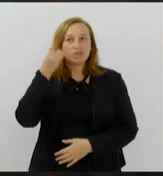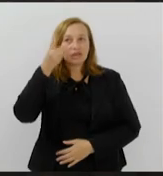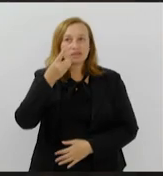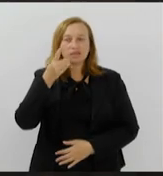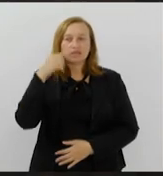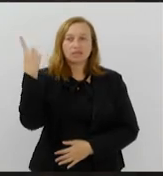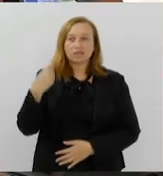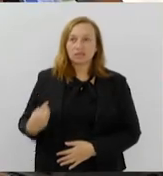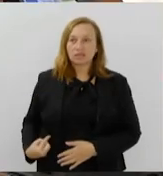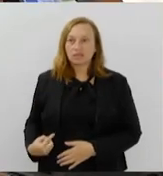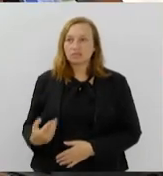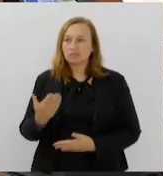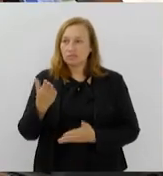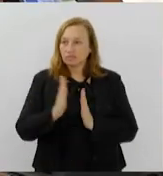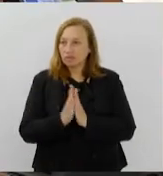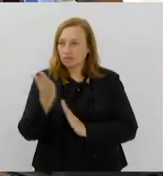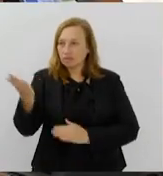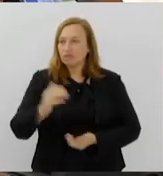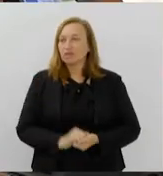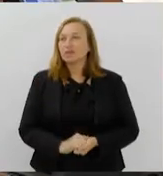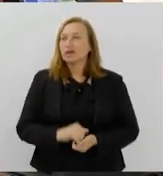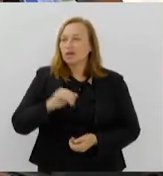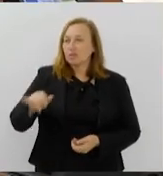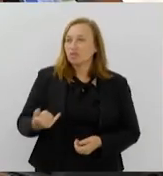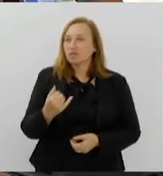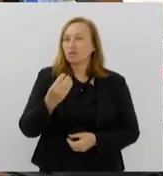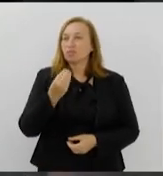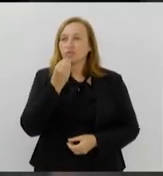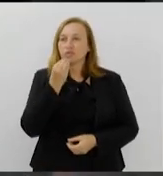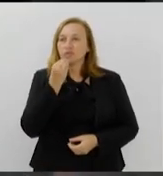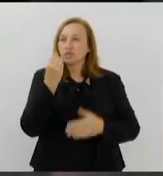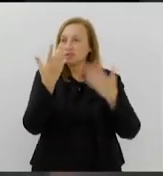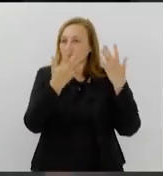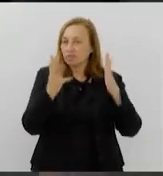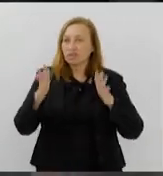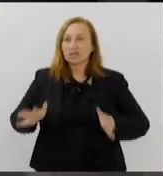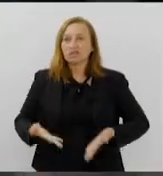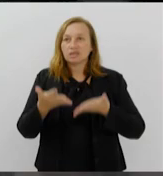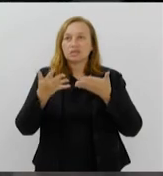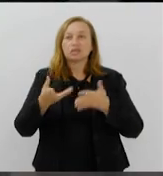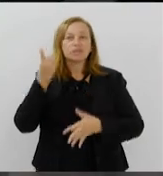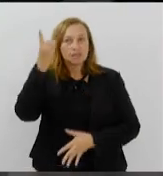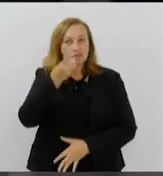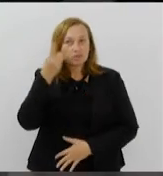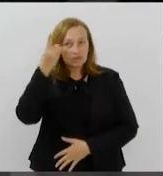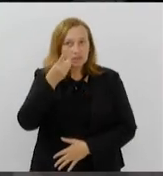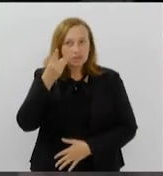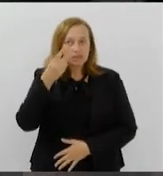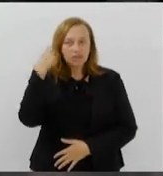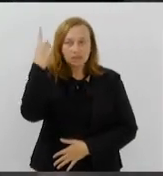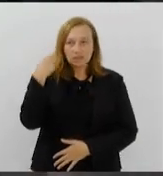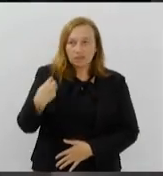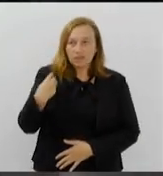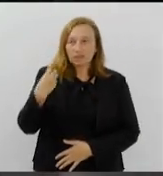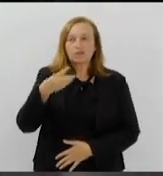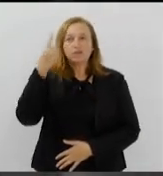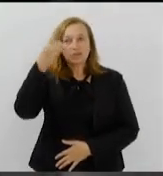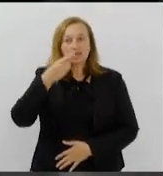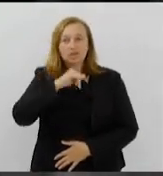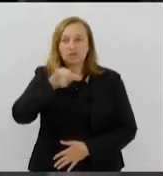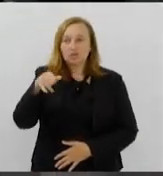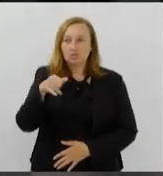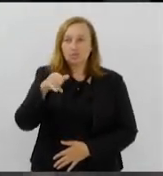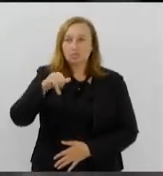Balbi, por favor. Aproveito a oportunidade para parabenizar a iniciativa das deputadas Dani Monteiro e do deputado